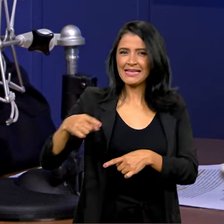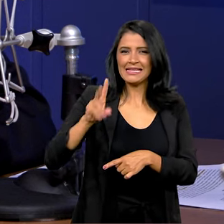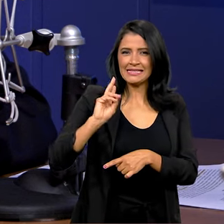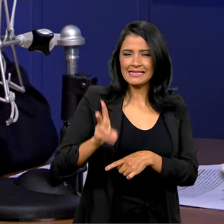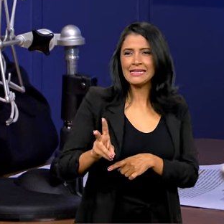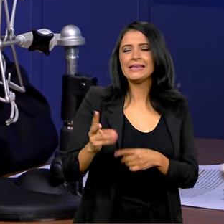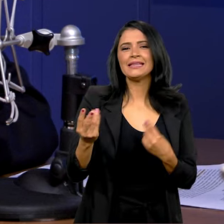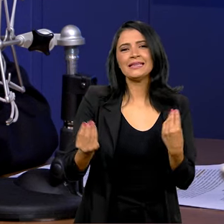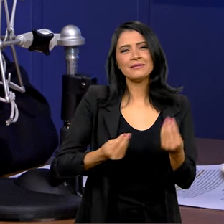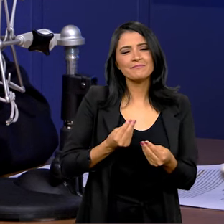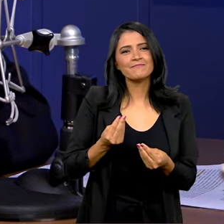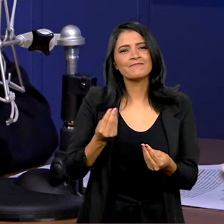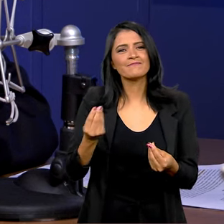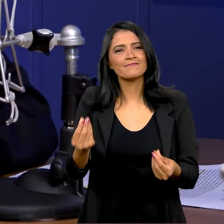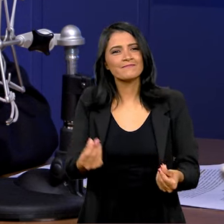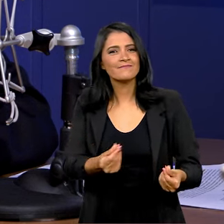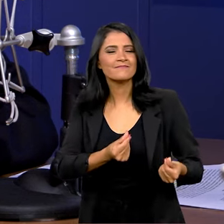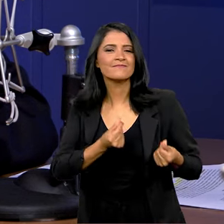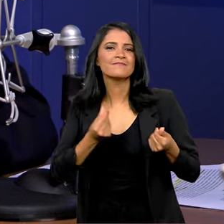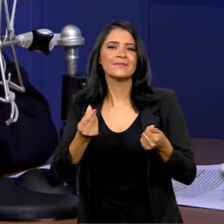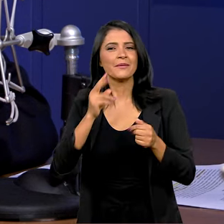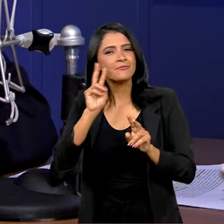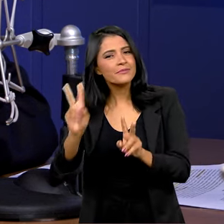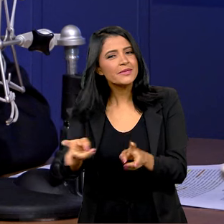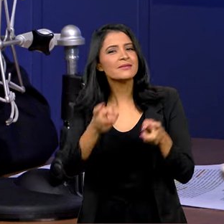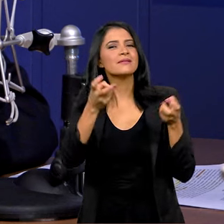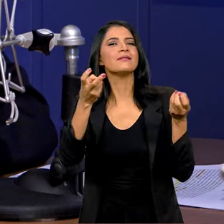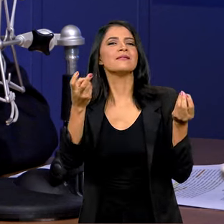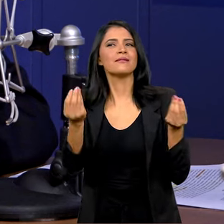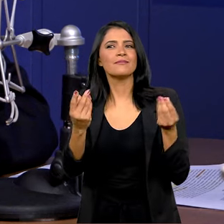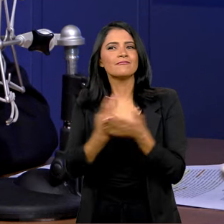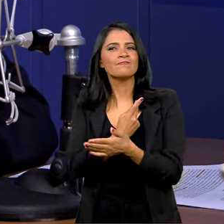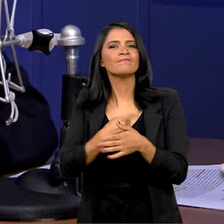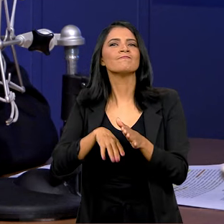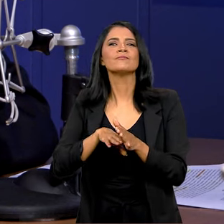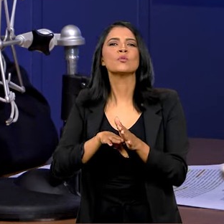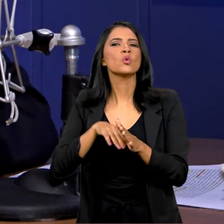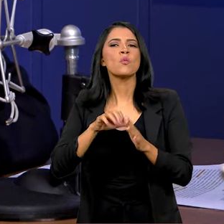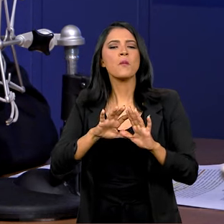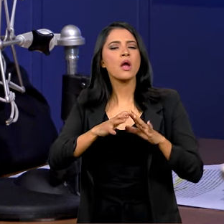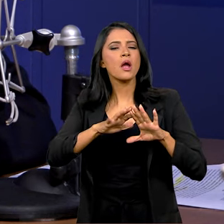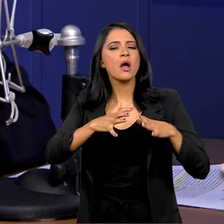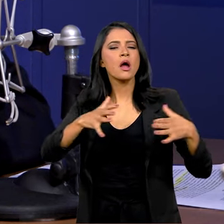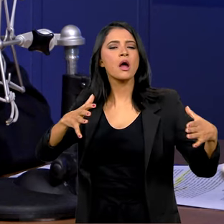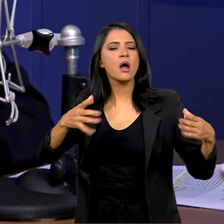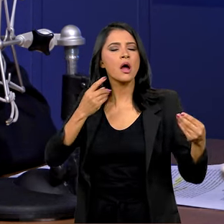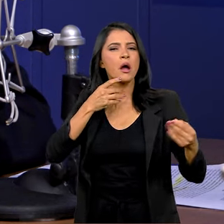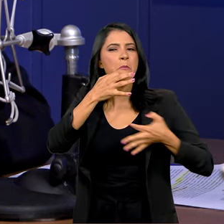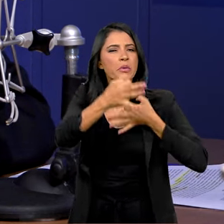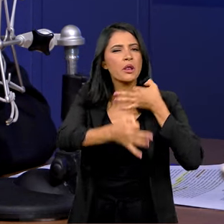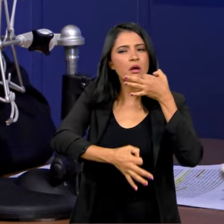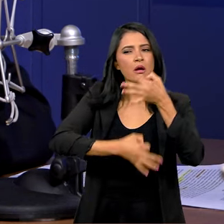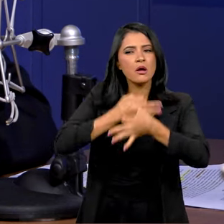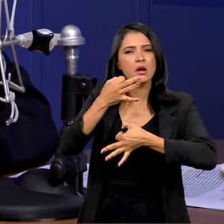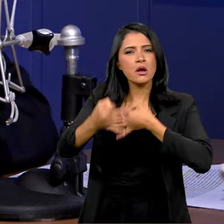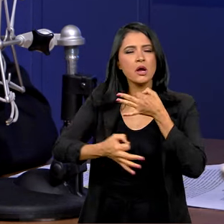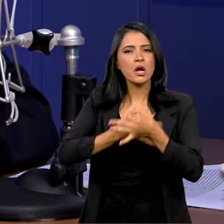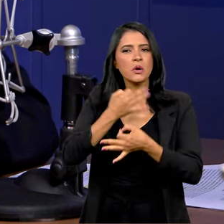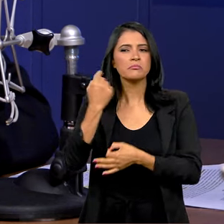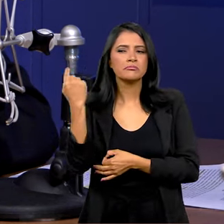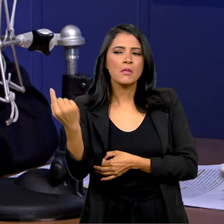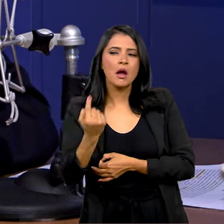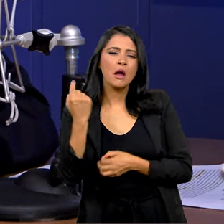eh cada vez eh percebe-se crescente eh as opiniões